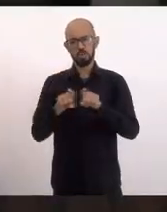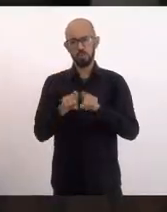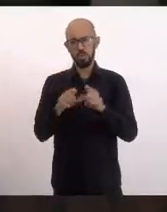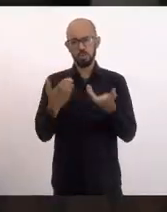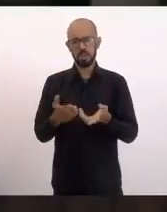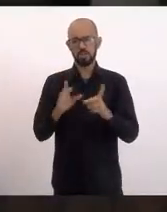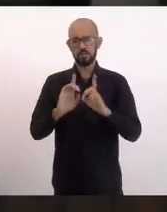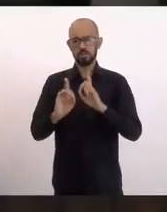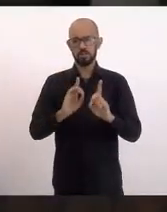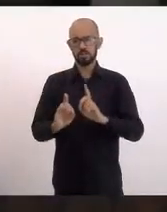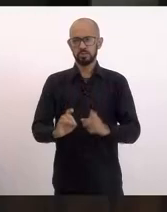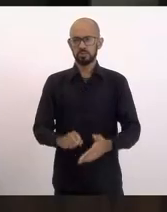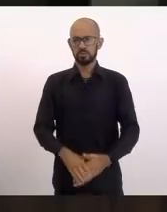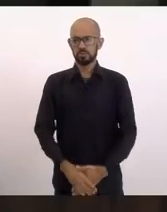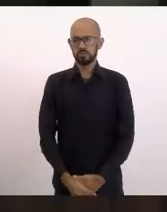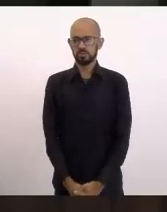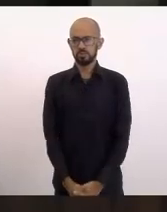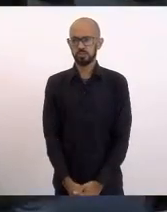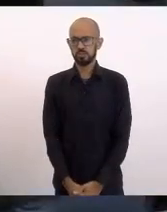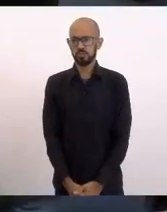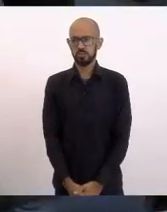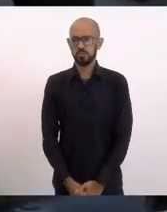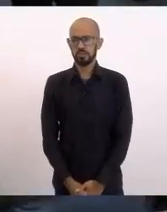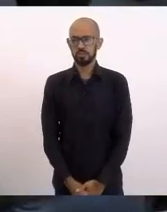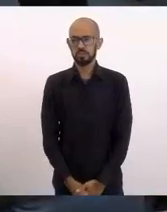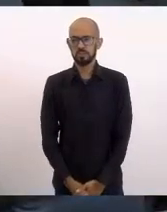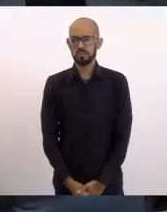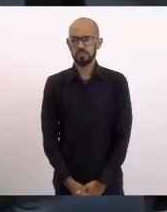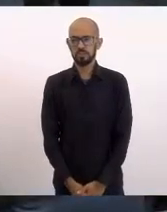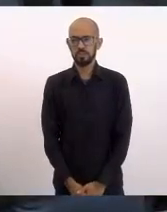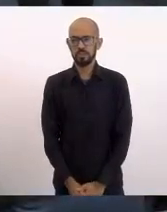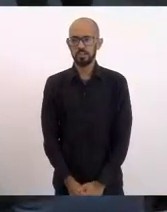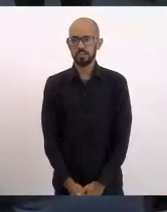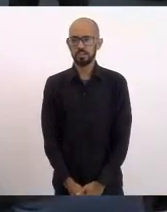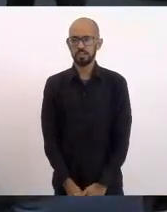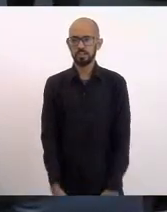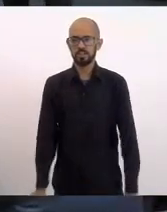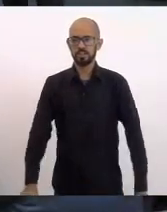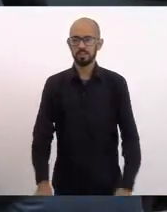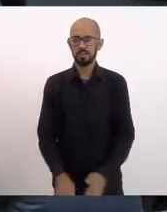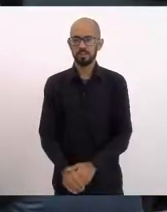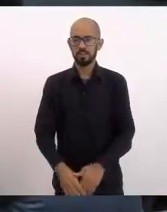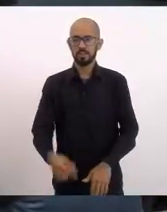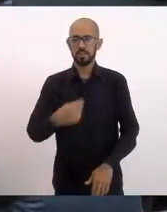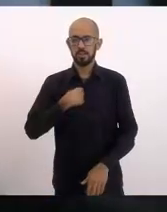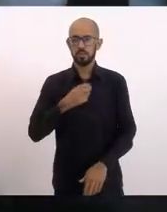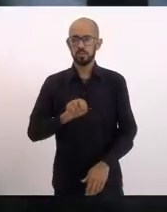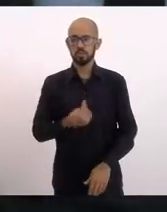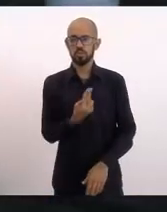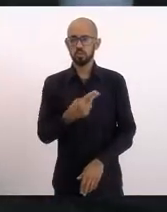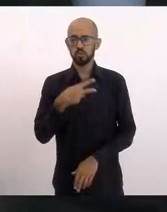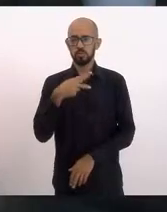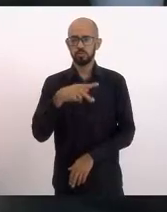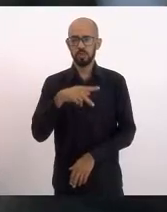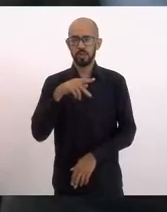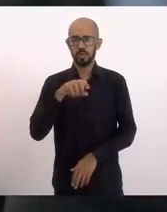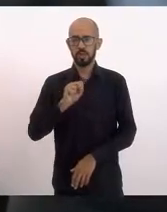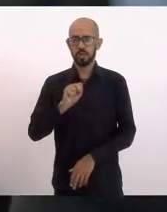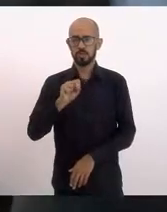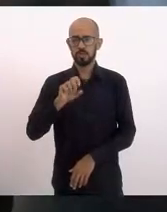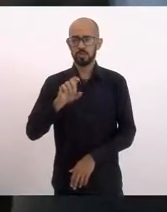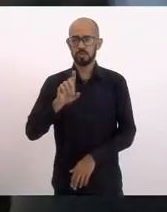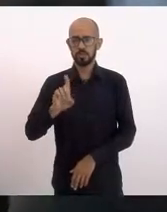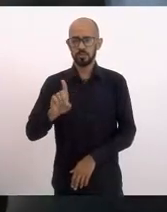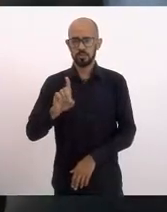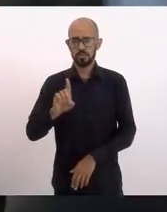às inscrições. Presidente, só que ficasse claro, que eu sou do PSDB, o líder do PSDB não se encontra aqui na